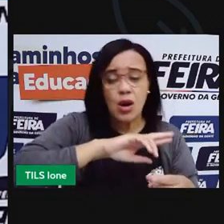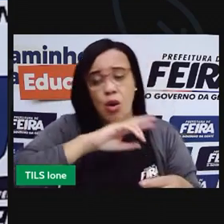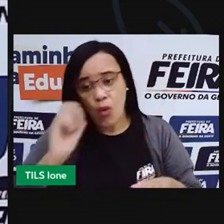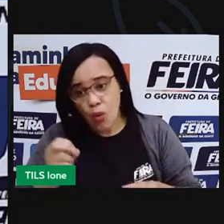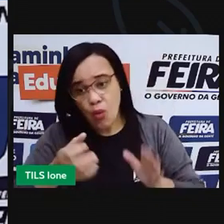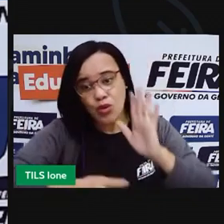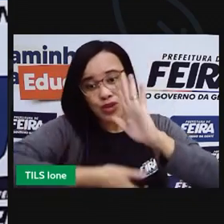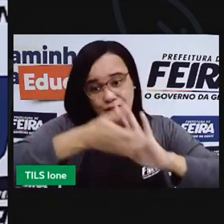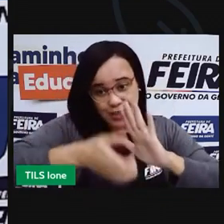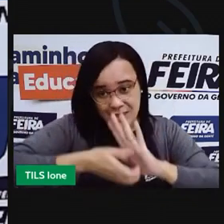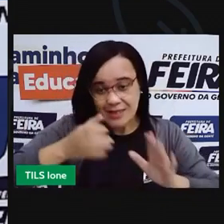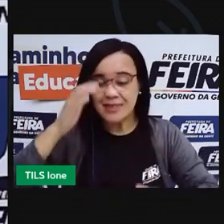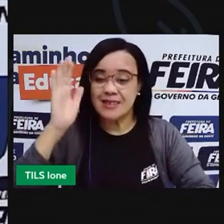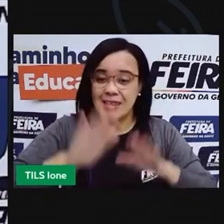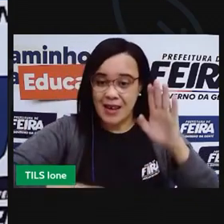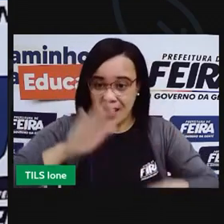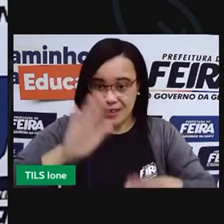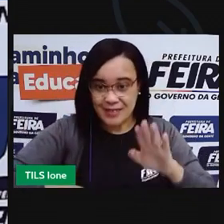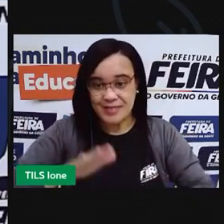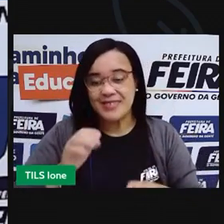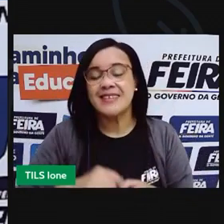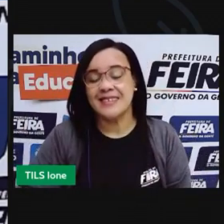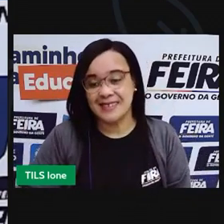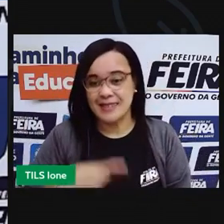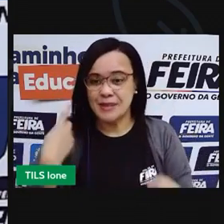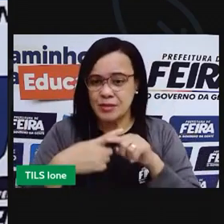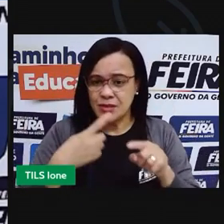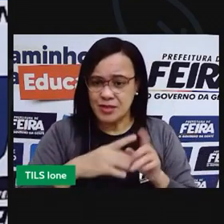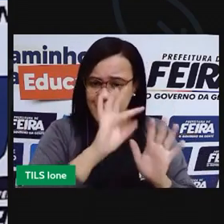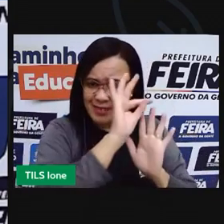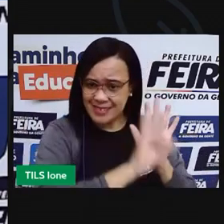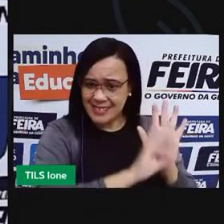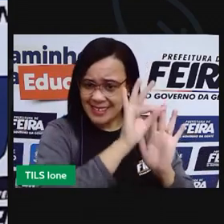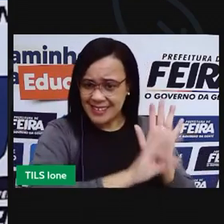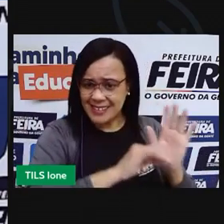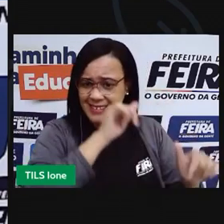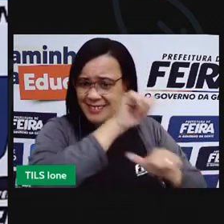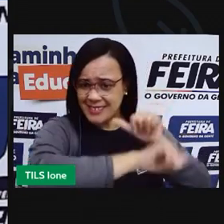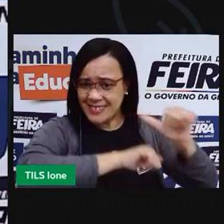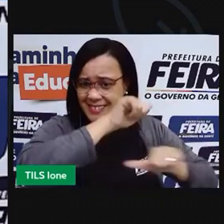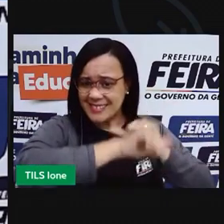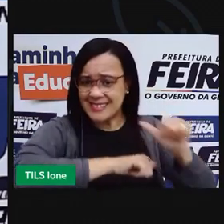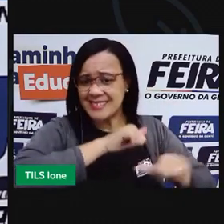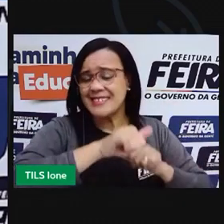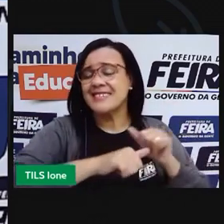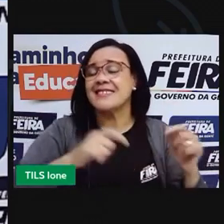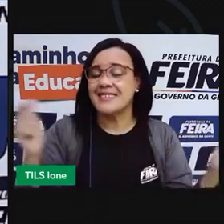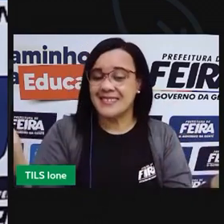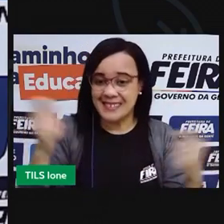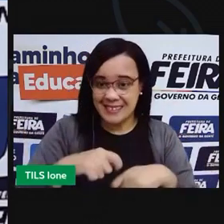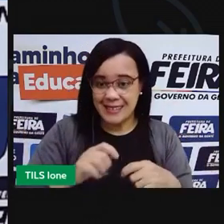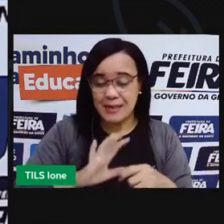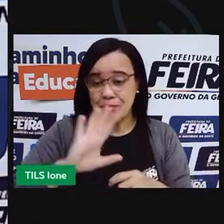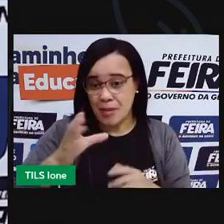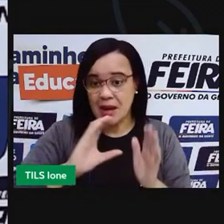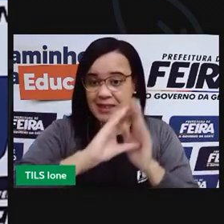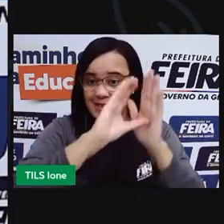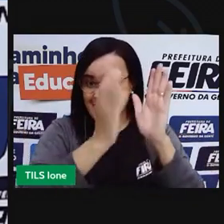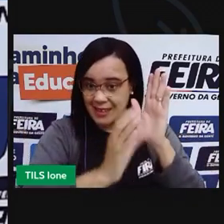dando um contexto novo para essa história. Mas são algumas